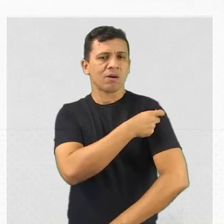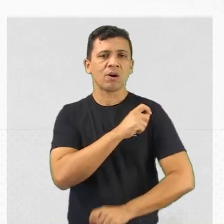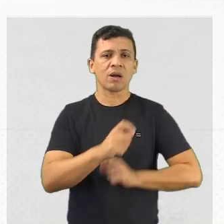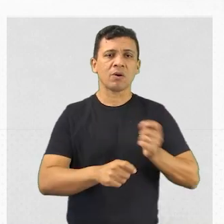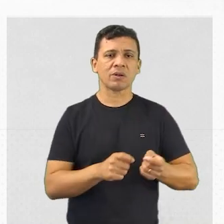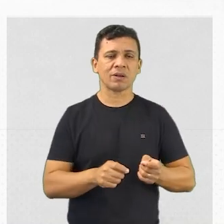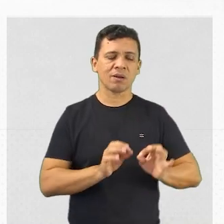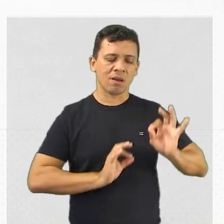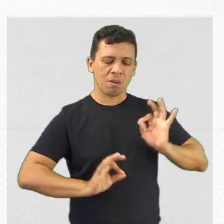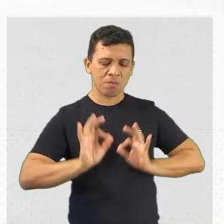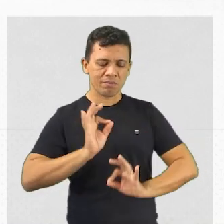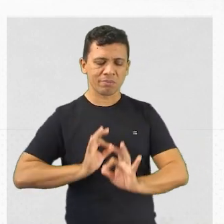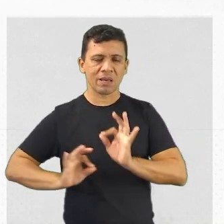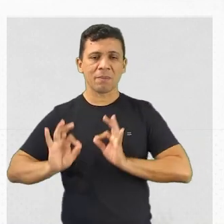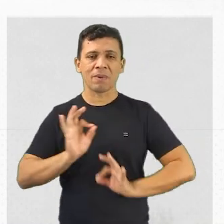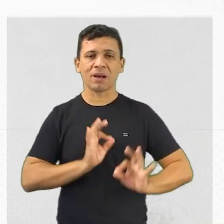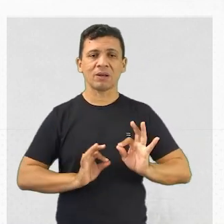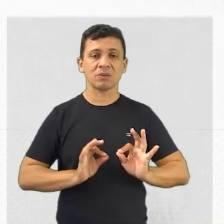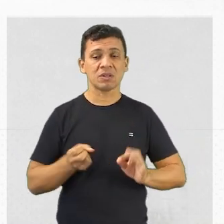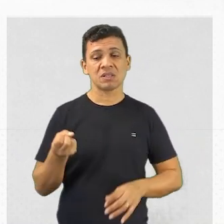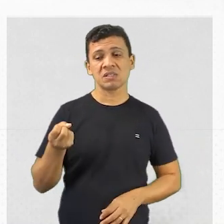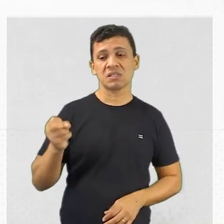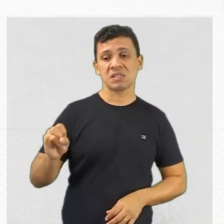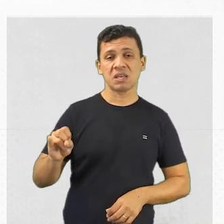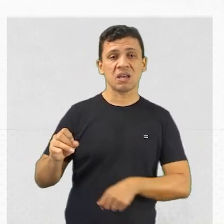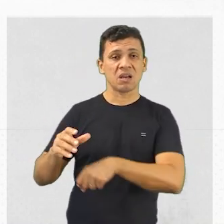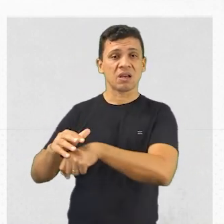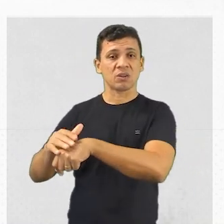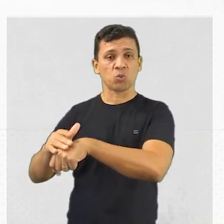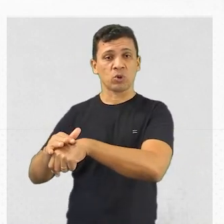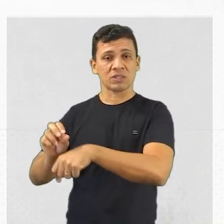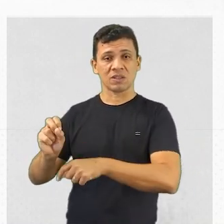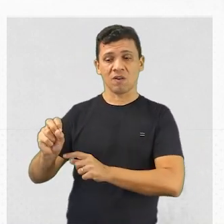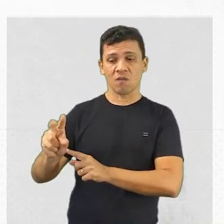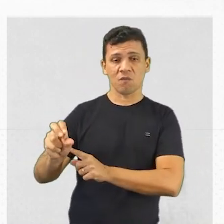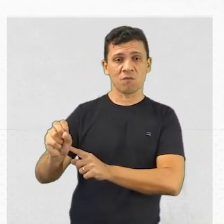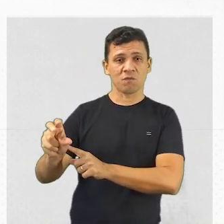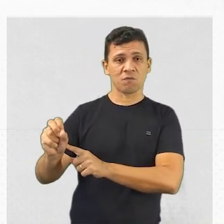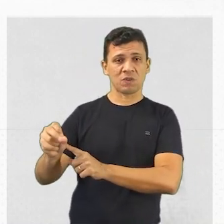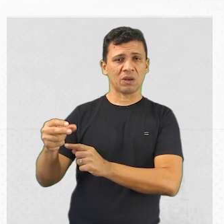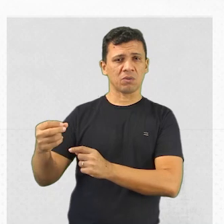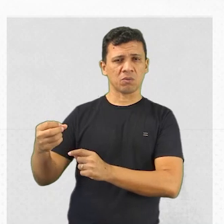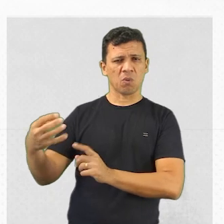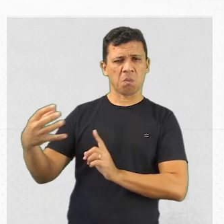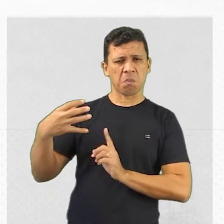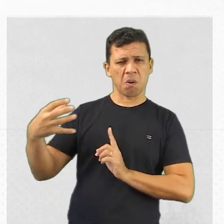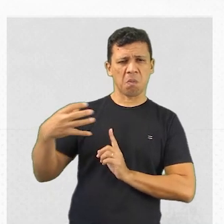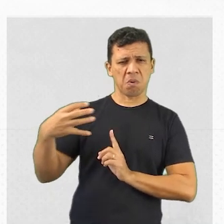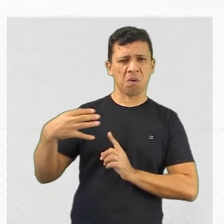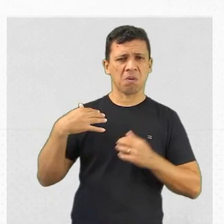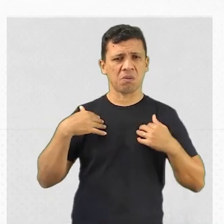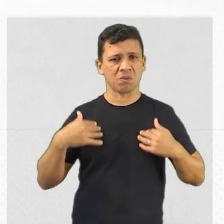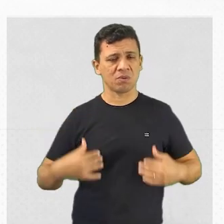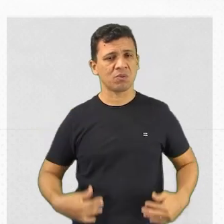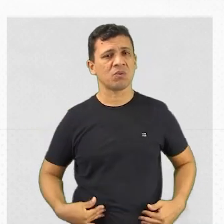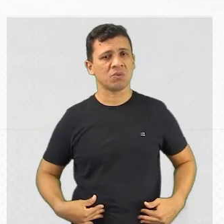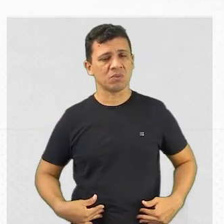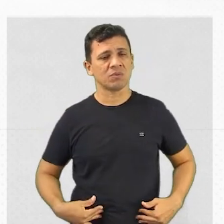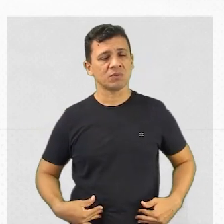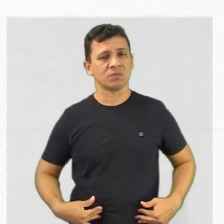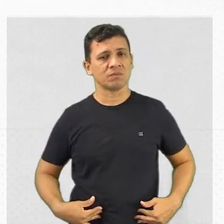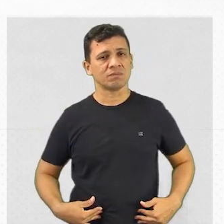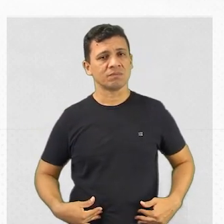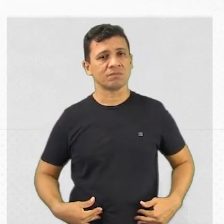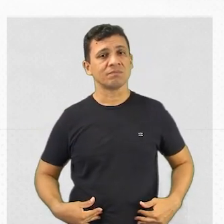estivesse preparando o nosso corpo para caso aquele vírus infeccione, né, o nosso corpo, as